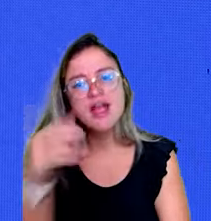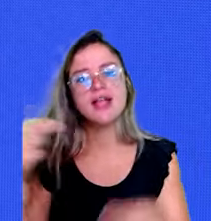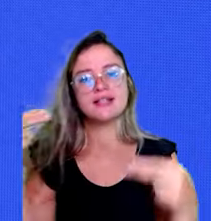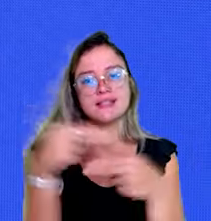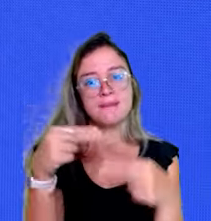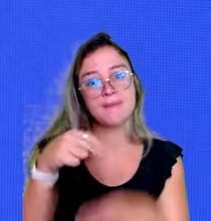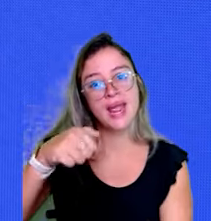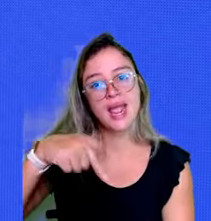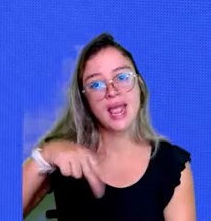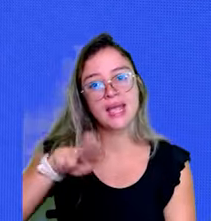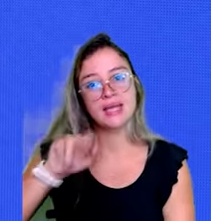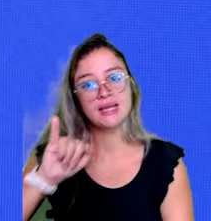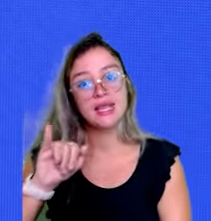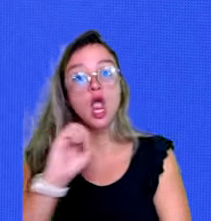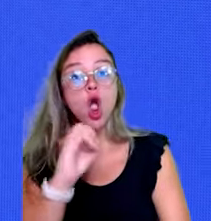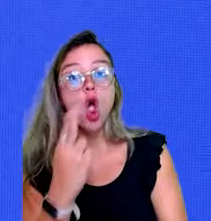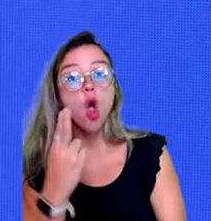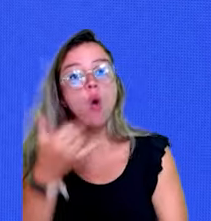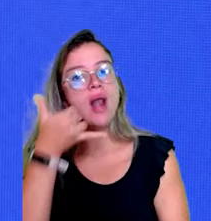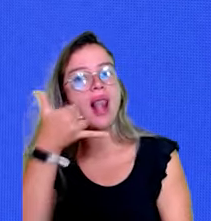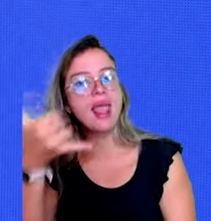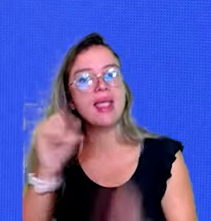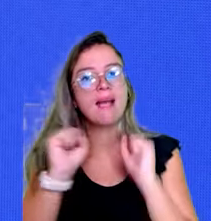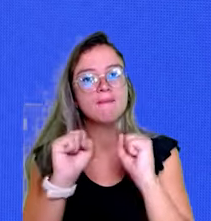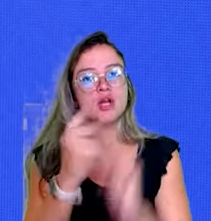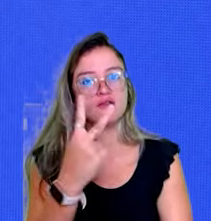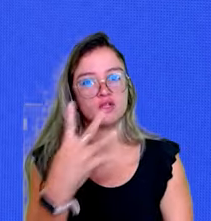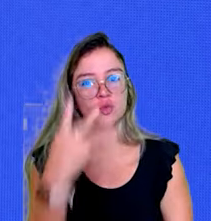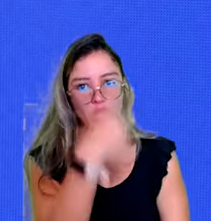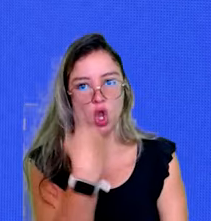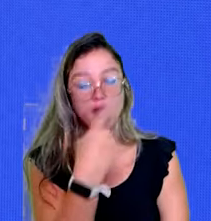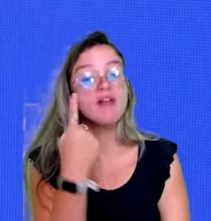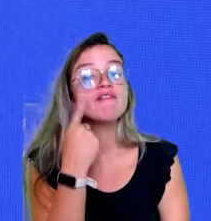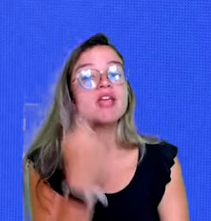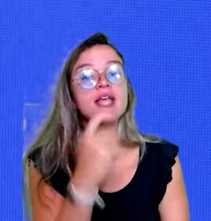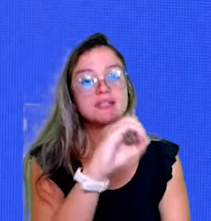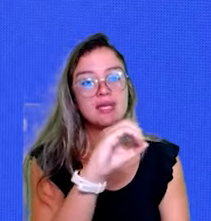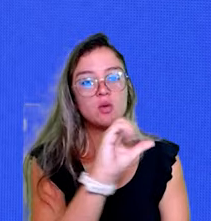ou pela nossa central de atendimento 24 horas, no telefone